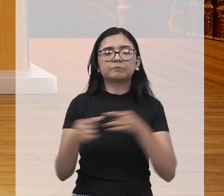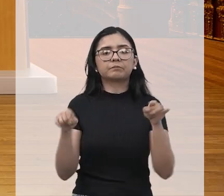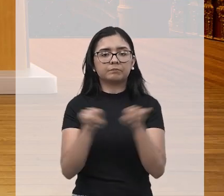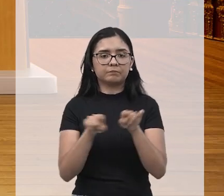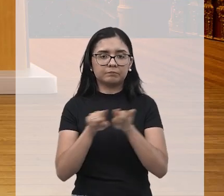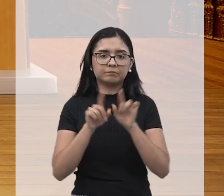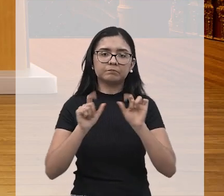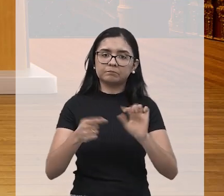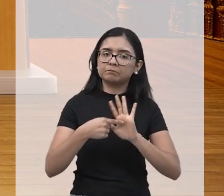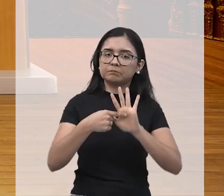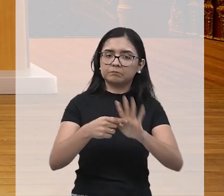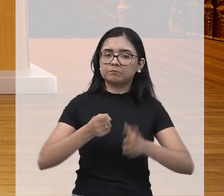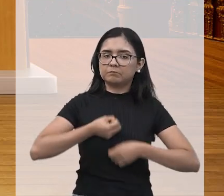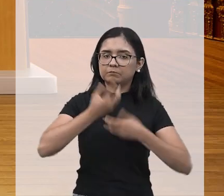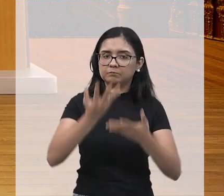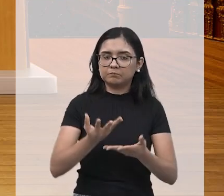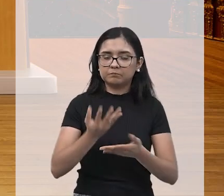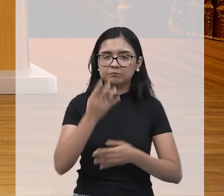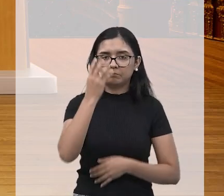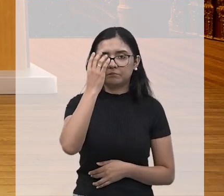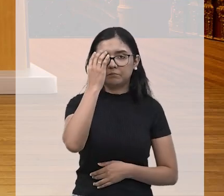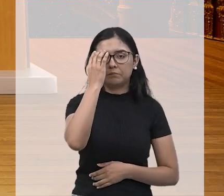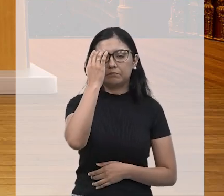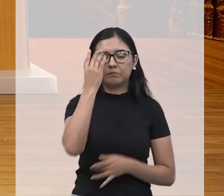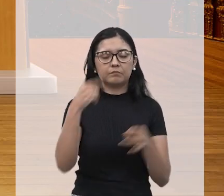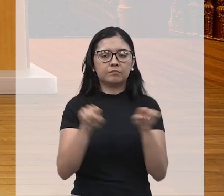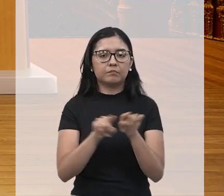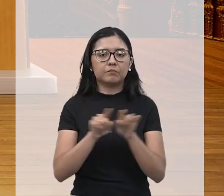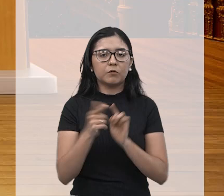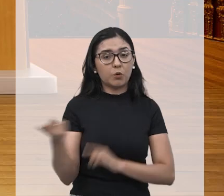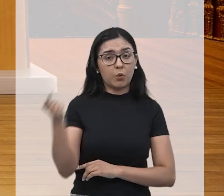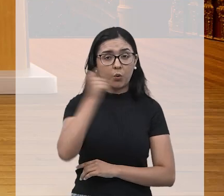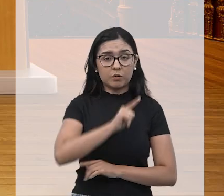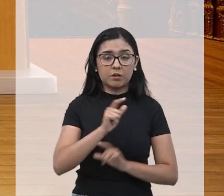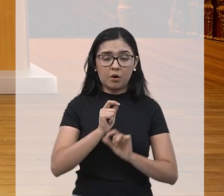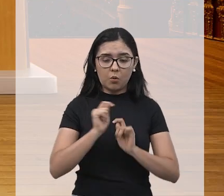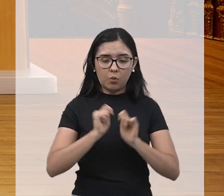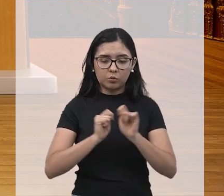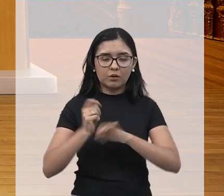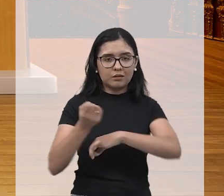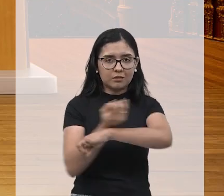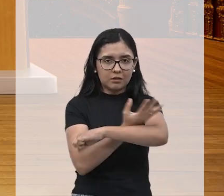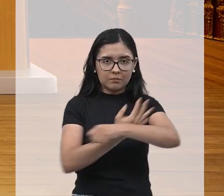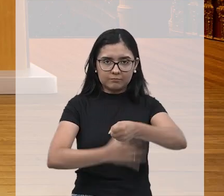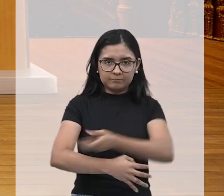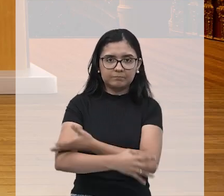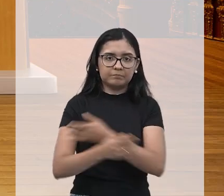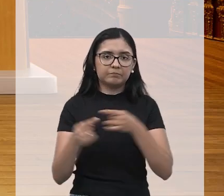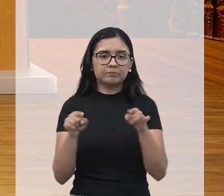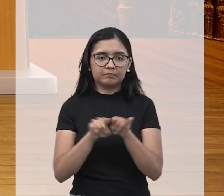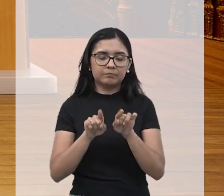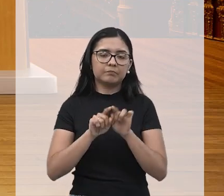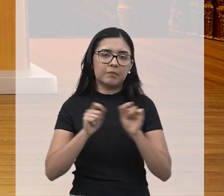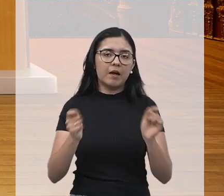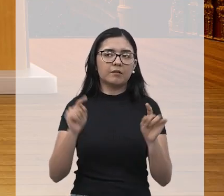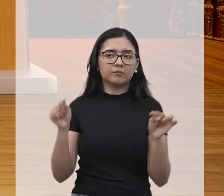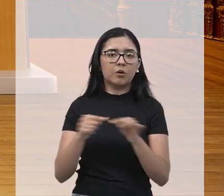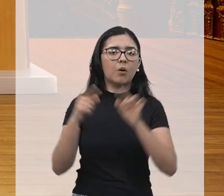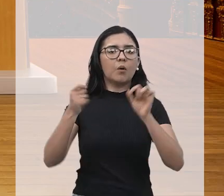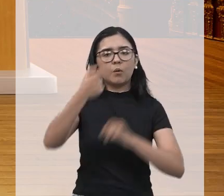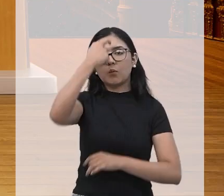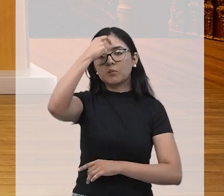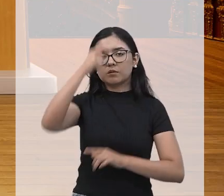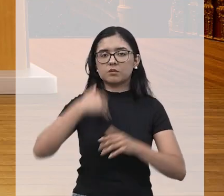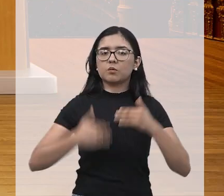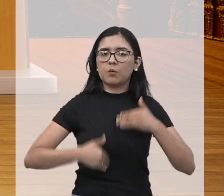nos expressamos e conseguir controlar as emoções é parte do trabalho de consciência corporal. Olha a parte